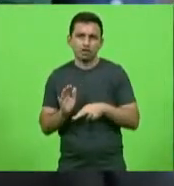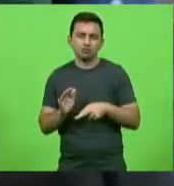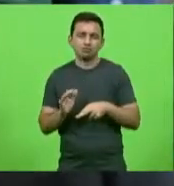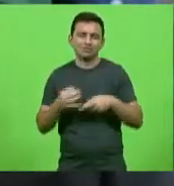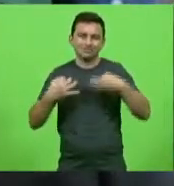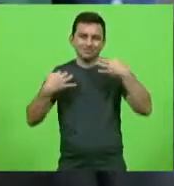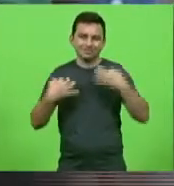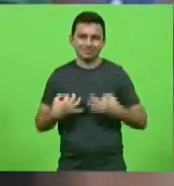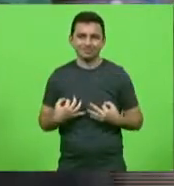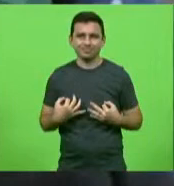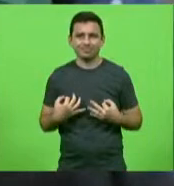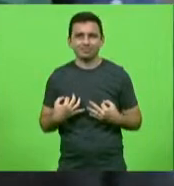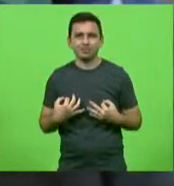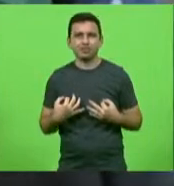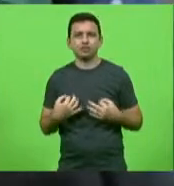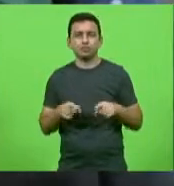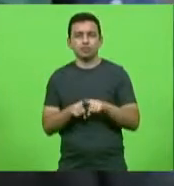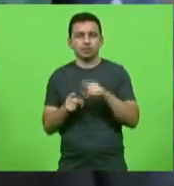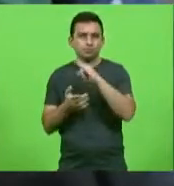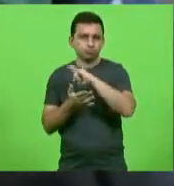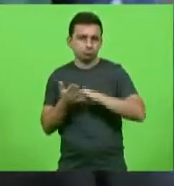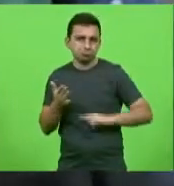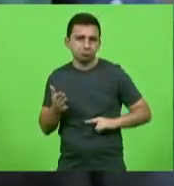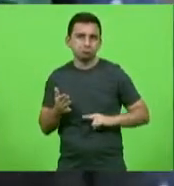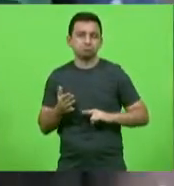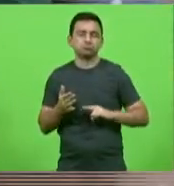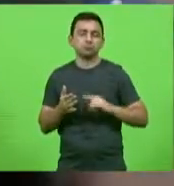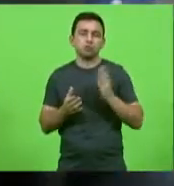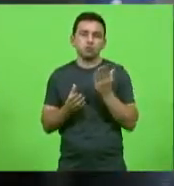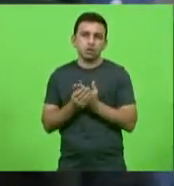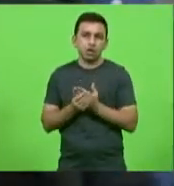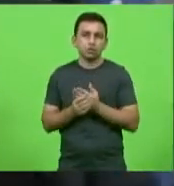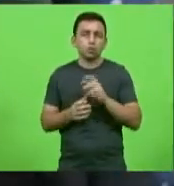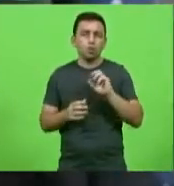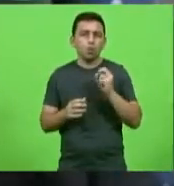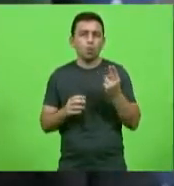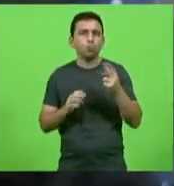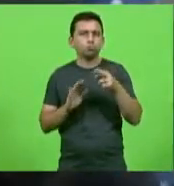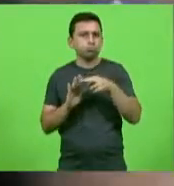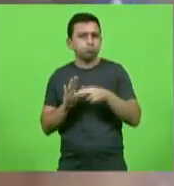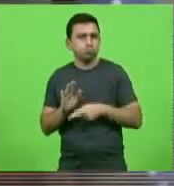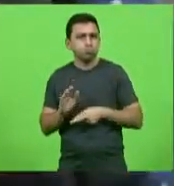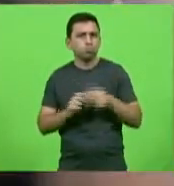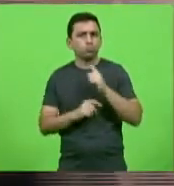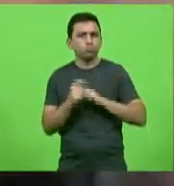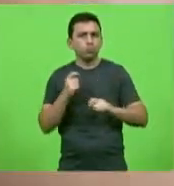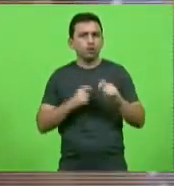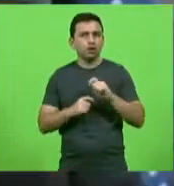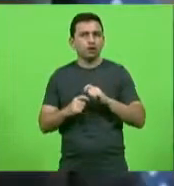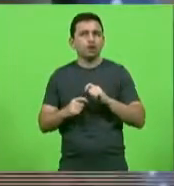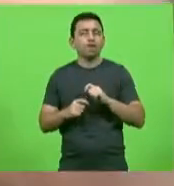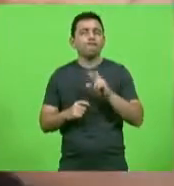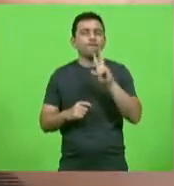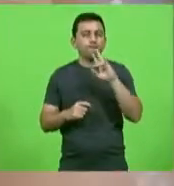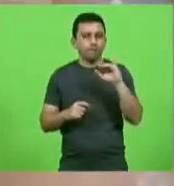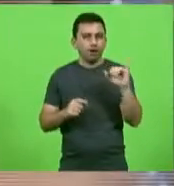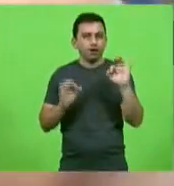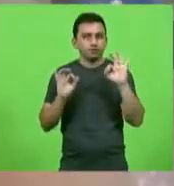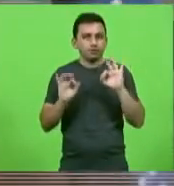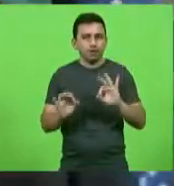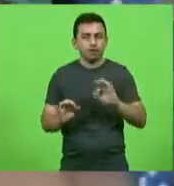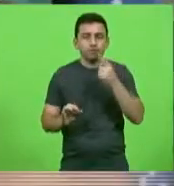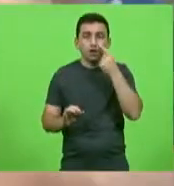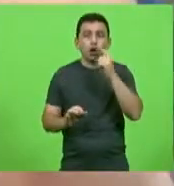validade de ato, contrato, ajuste, processo ou norma administrativa, serão consideradas as